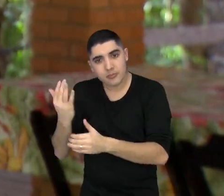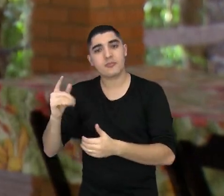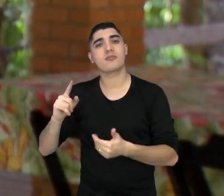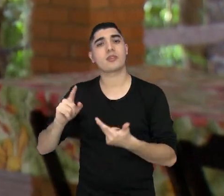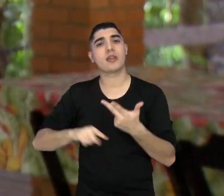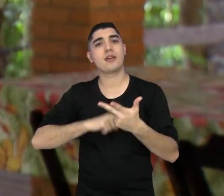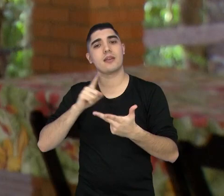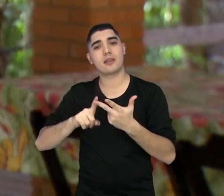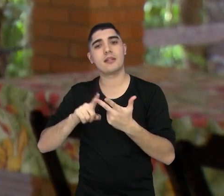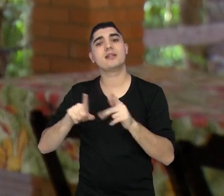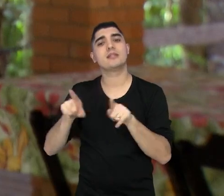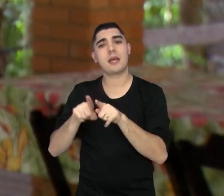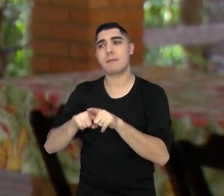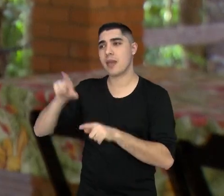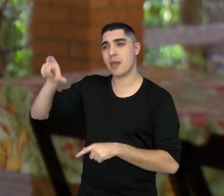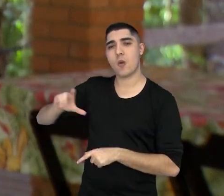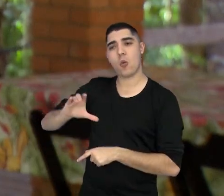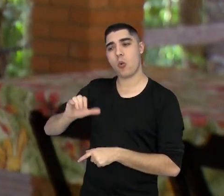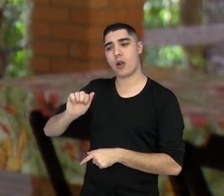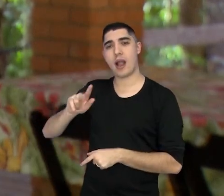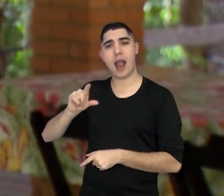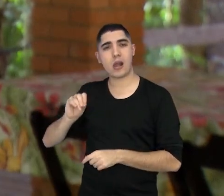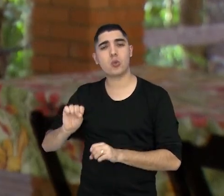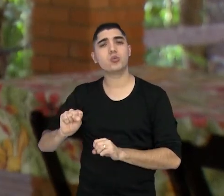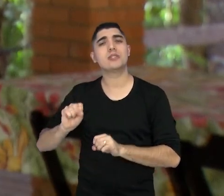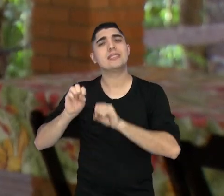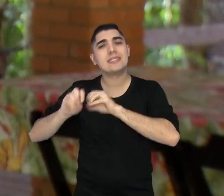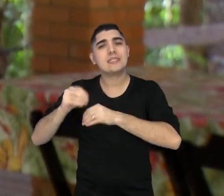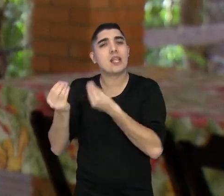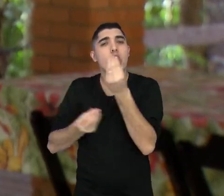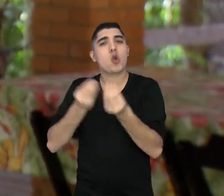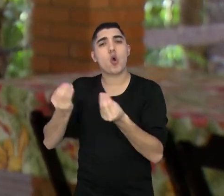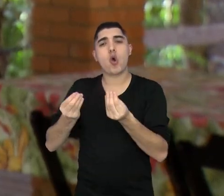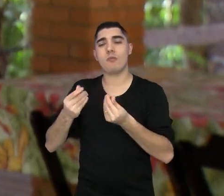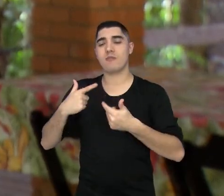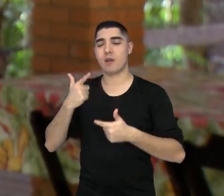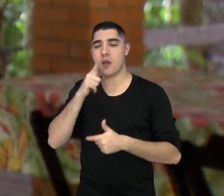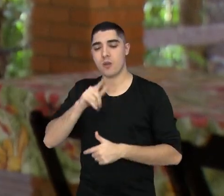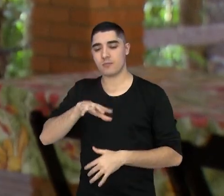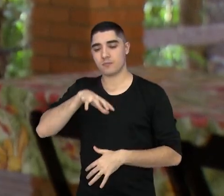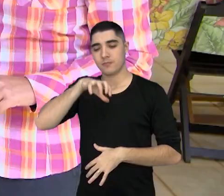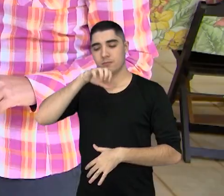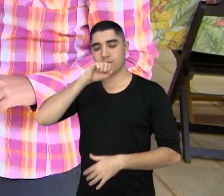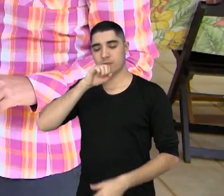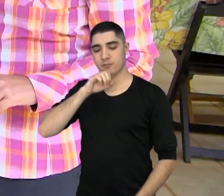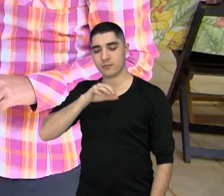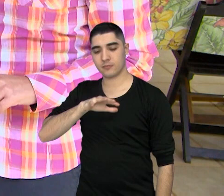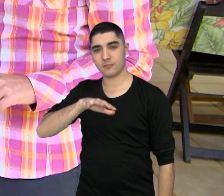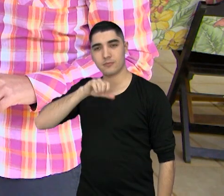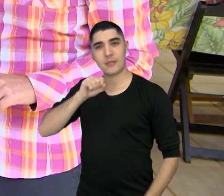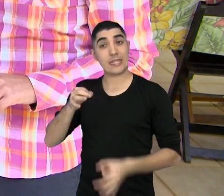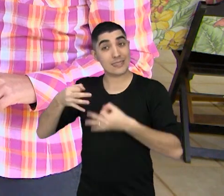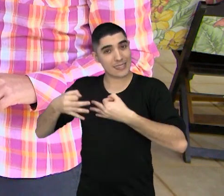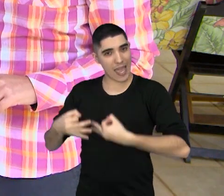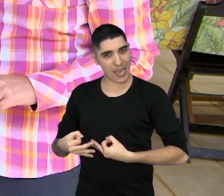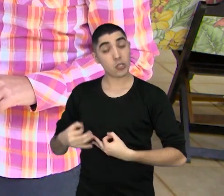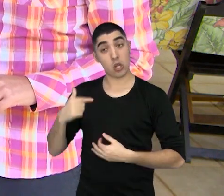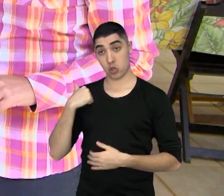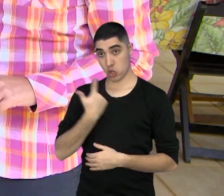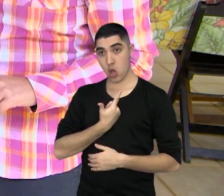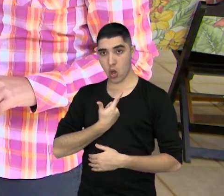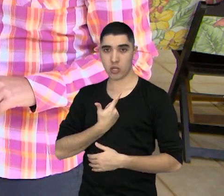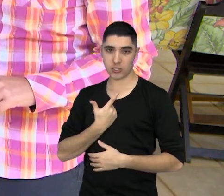uma vivência de meditação com Carlos, de respiração no gramado, que é fantástico. Nós, da família,